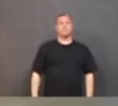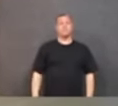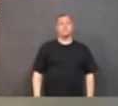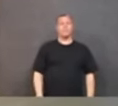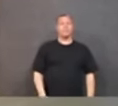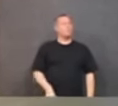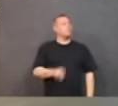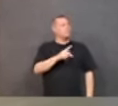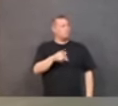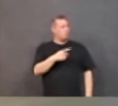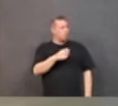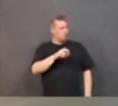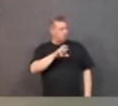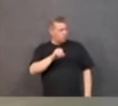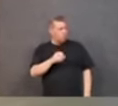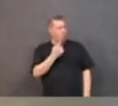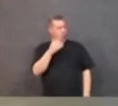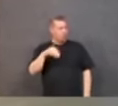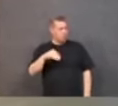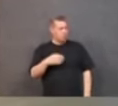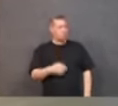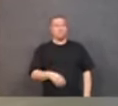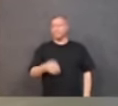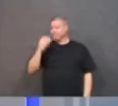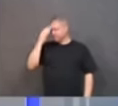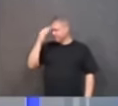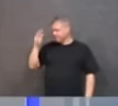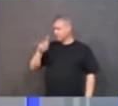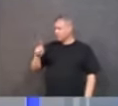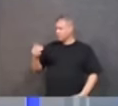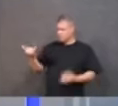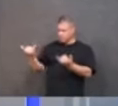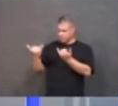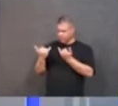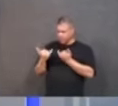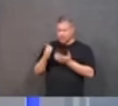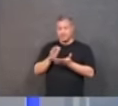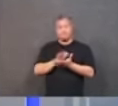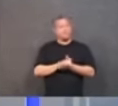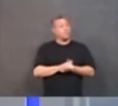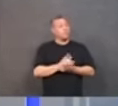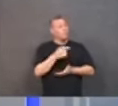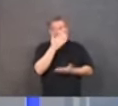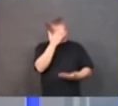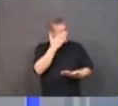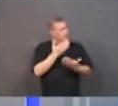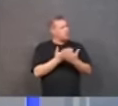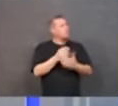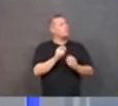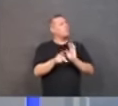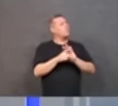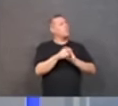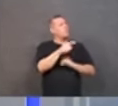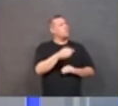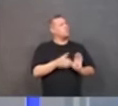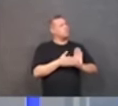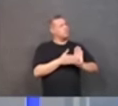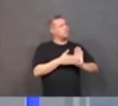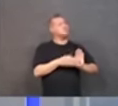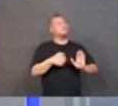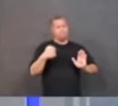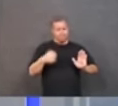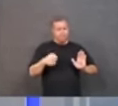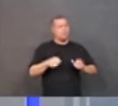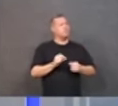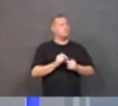para a réplica, se tiver interesse. Muito obrigado pela resposta, professor. Nós acreditamos que essas são ações realmente necessárias,